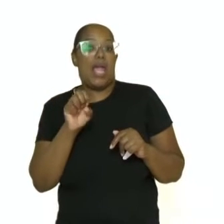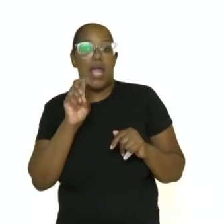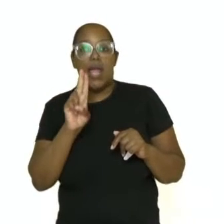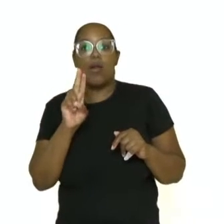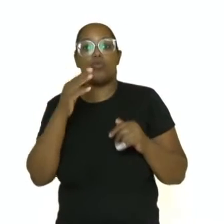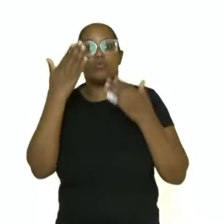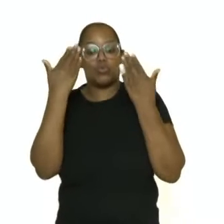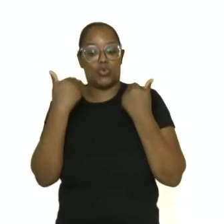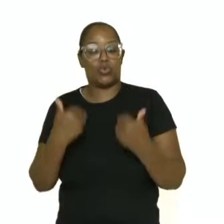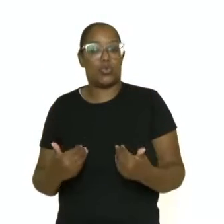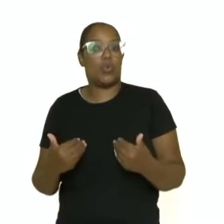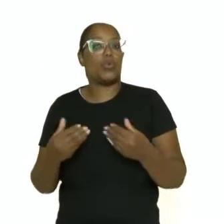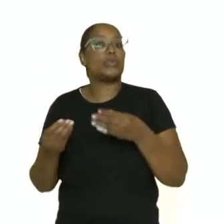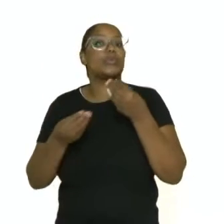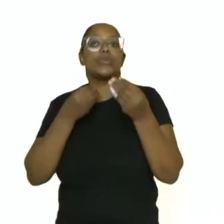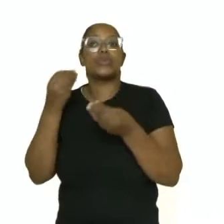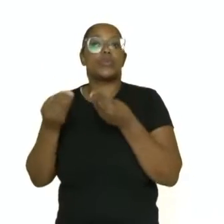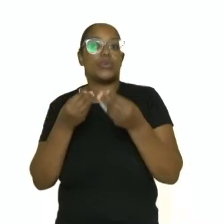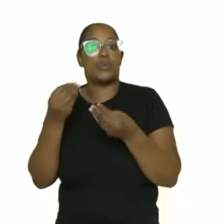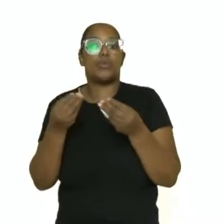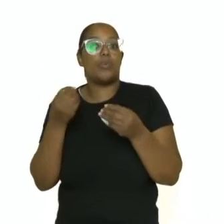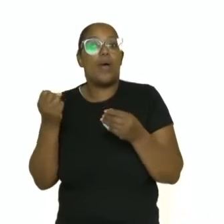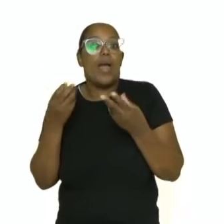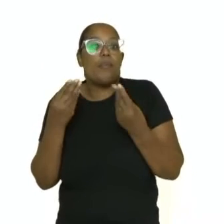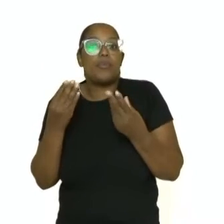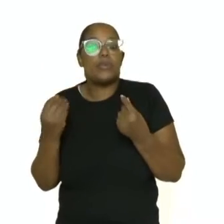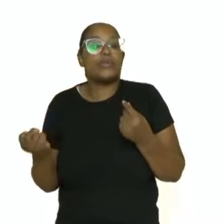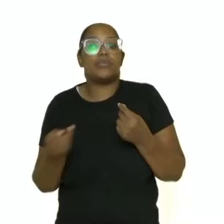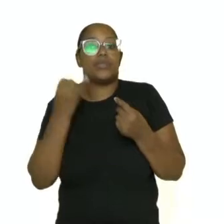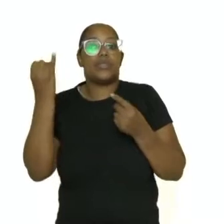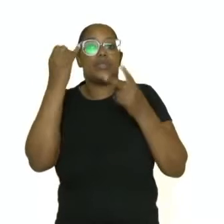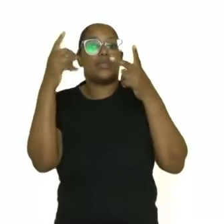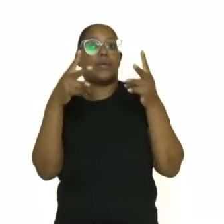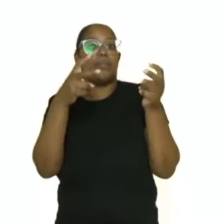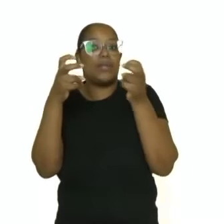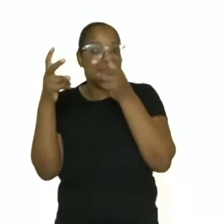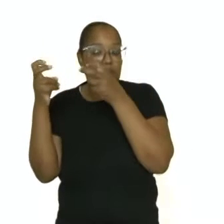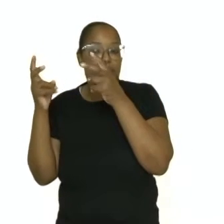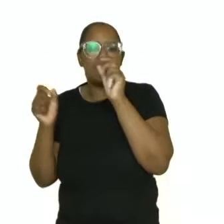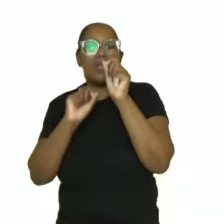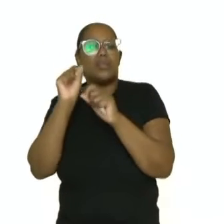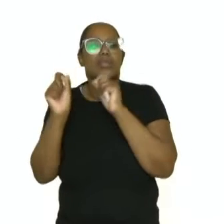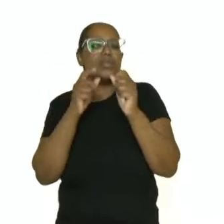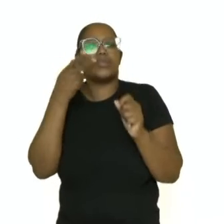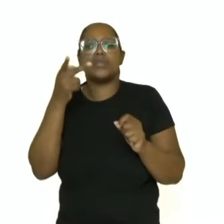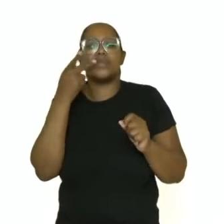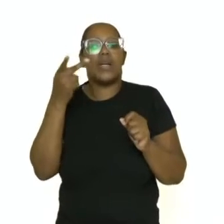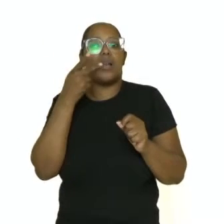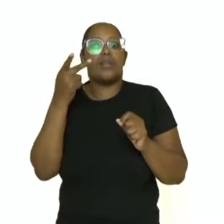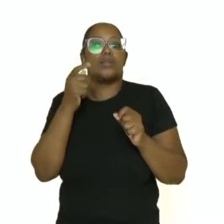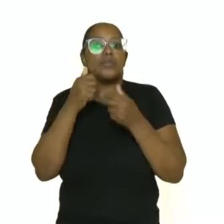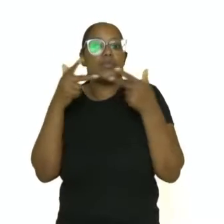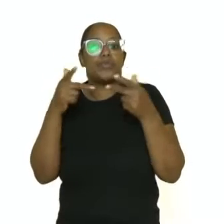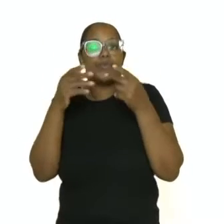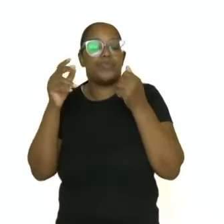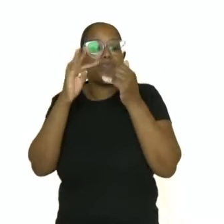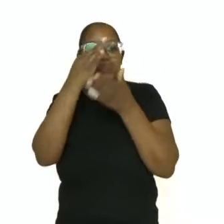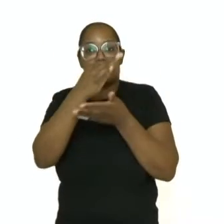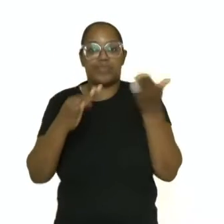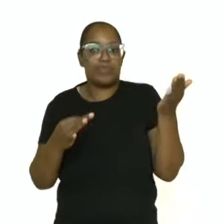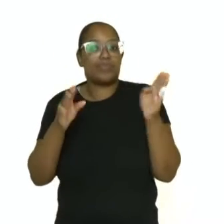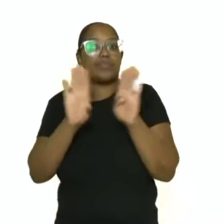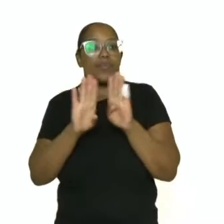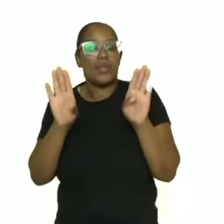né? Então, isso é importante perceber quem está falando e se colocando dentro do texto. E a